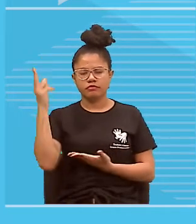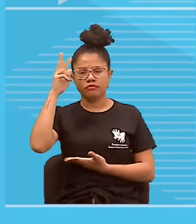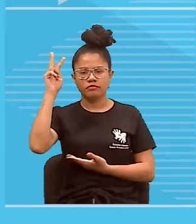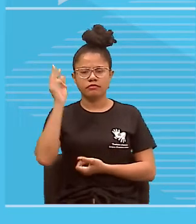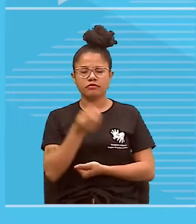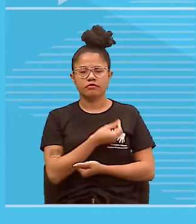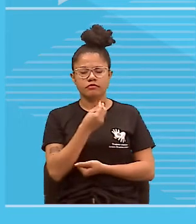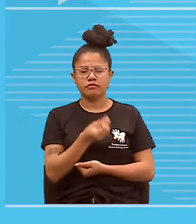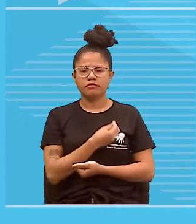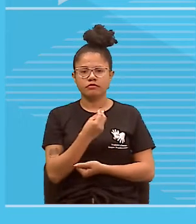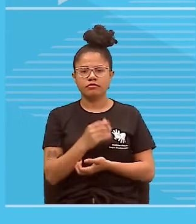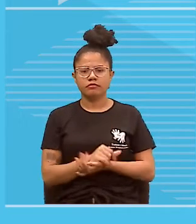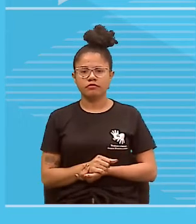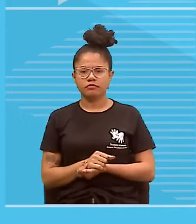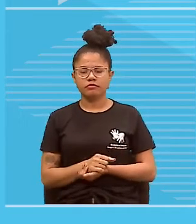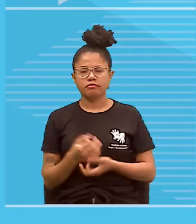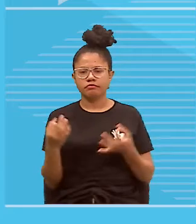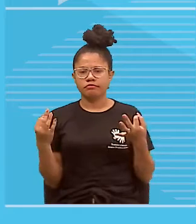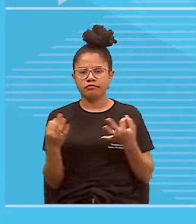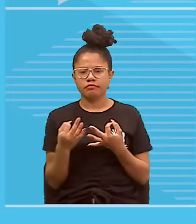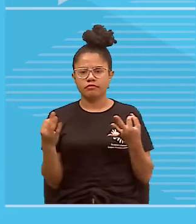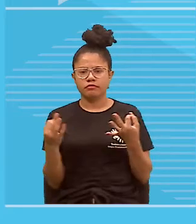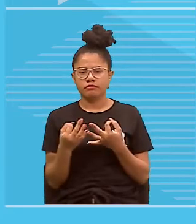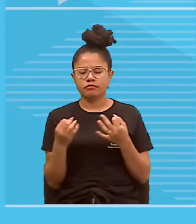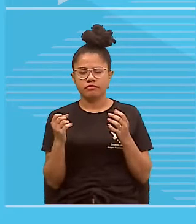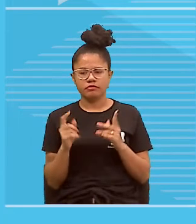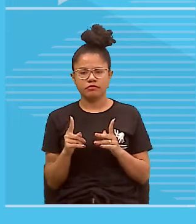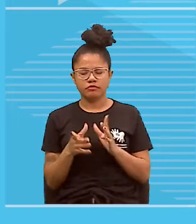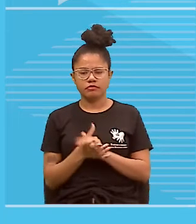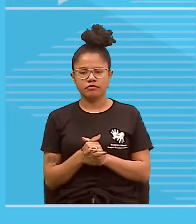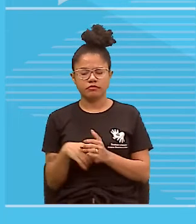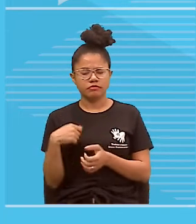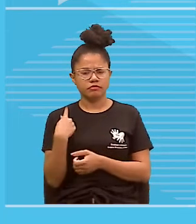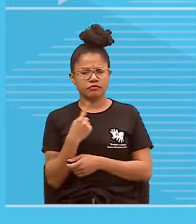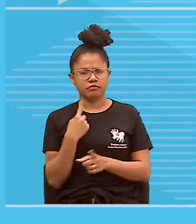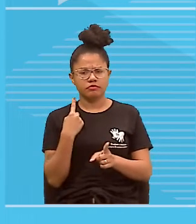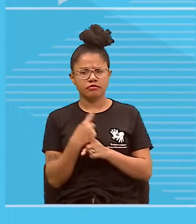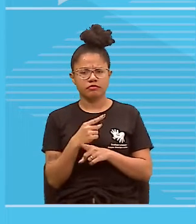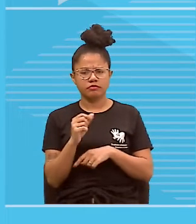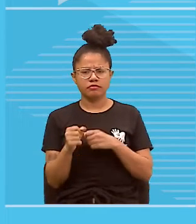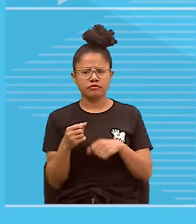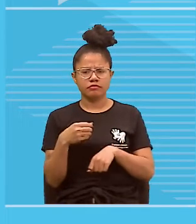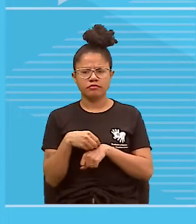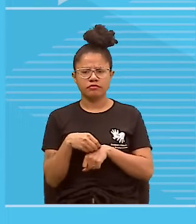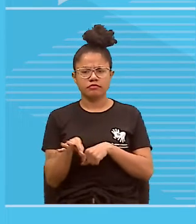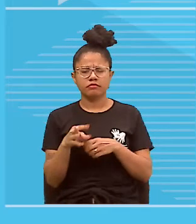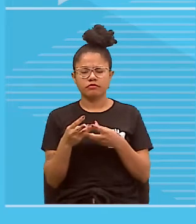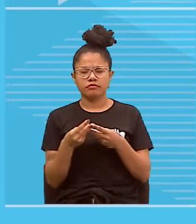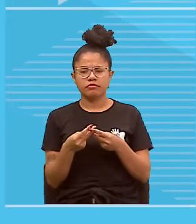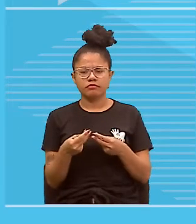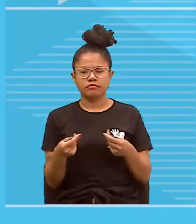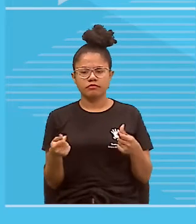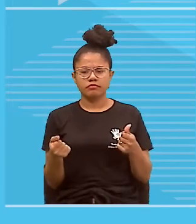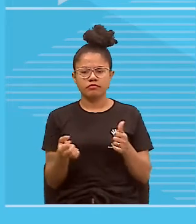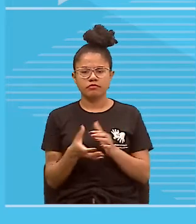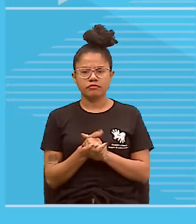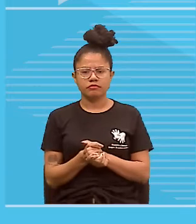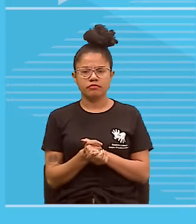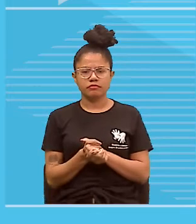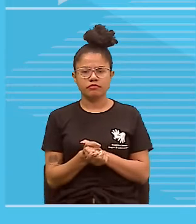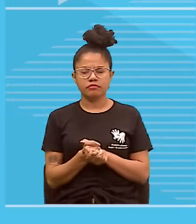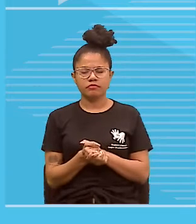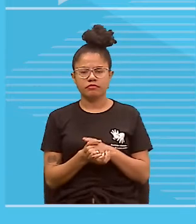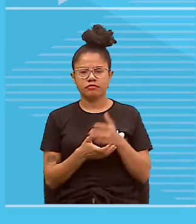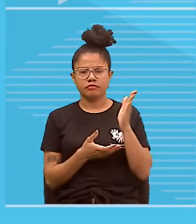de uma forma linda demais então a gente vê lá inclusive os fósseis né os fósseis dessa